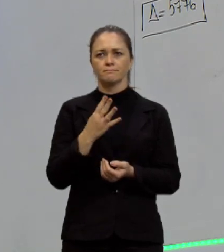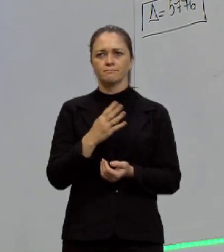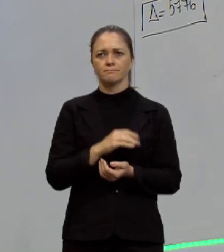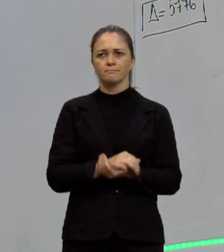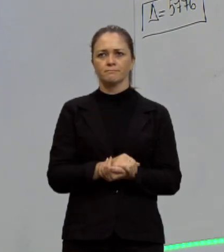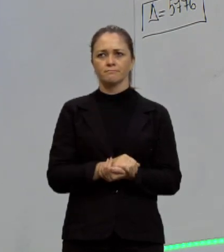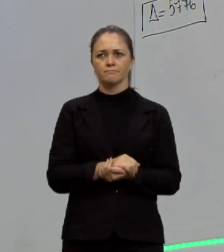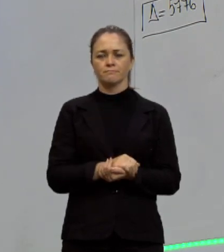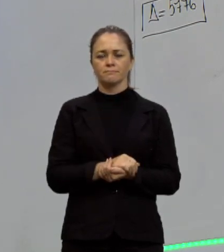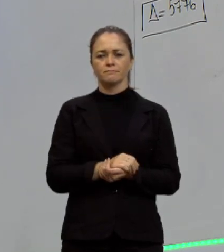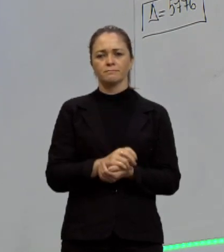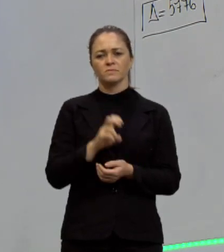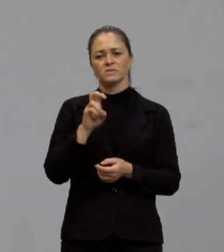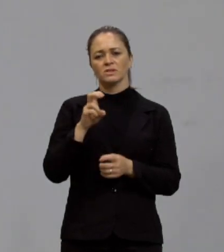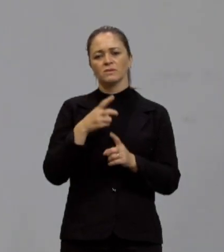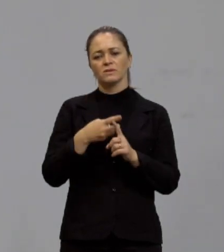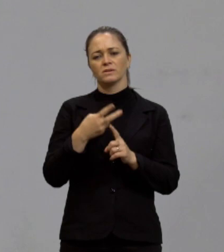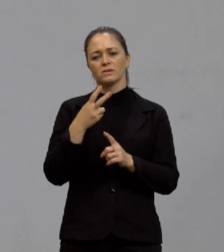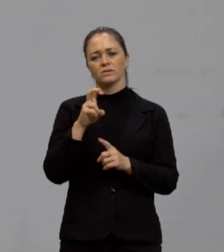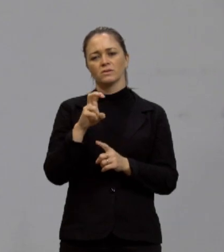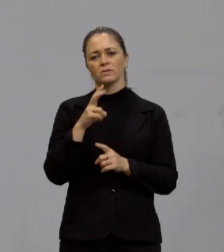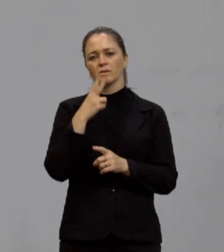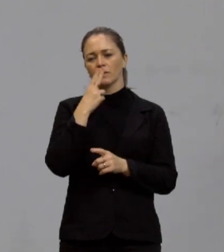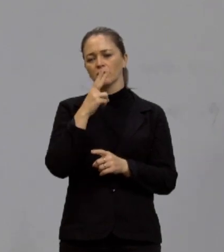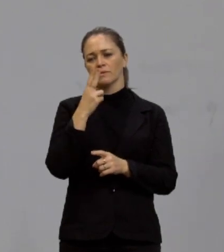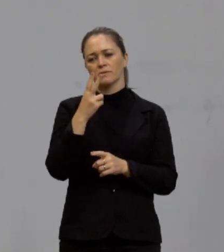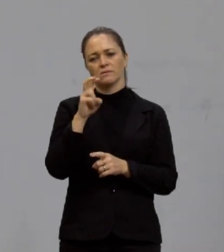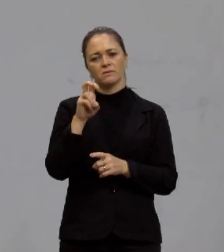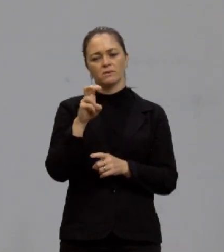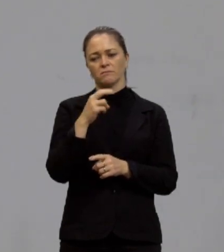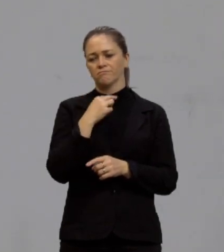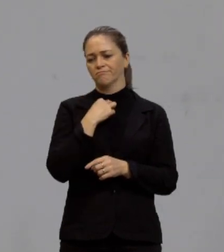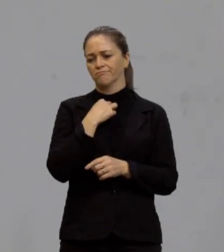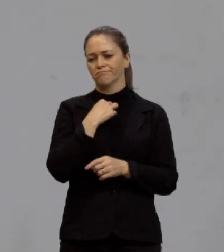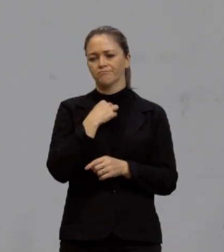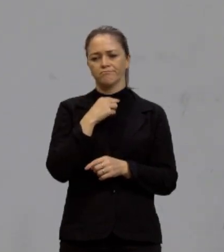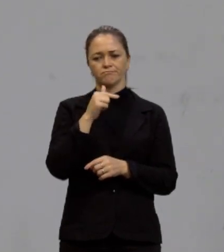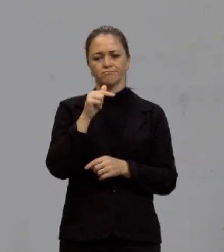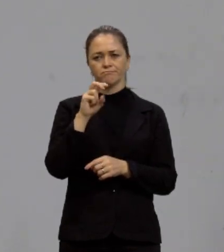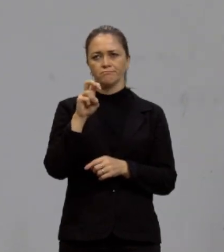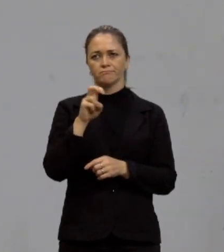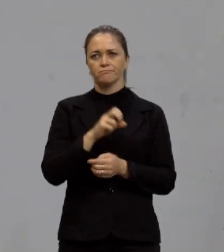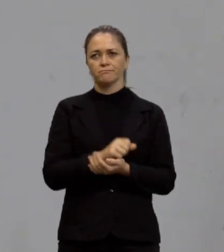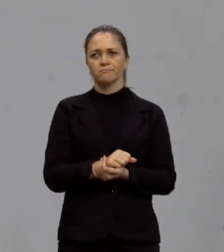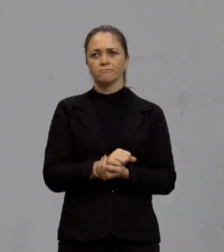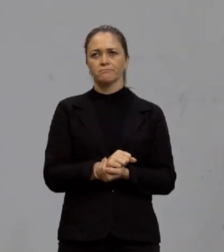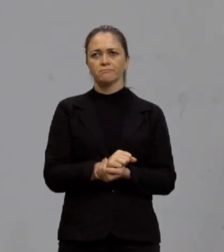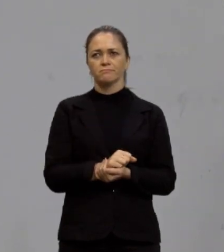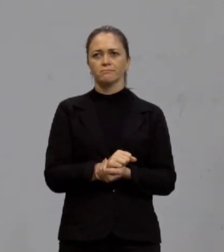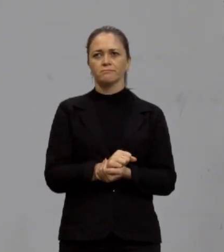5 vezes 5, 25, não pode ser 75. Então, a minha outra opção é